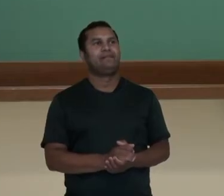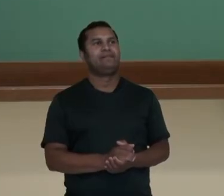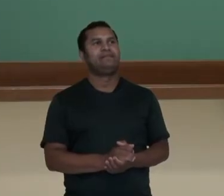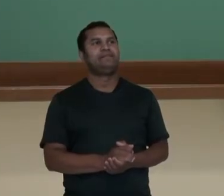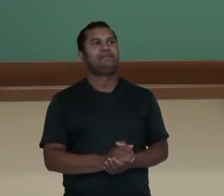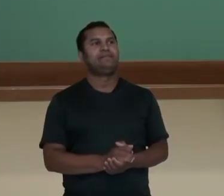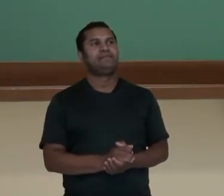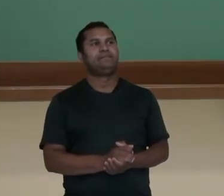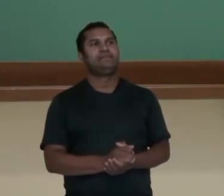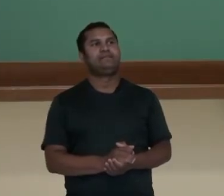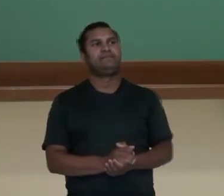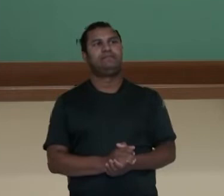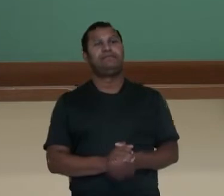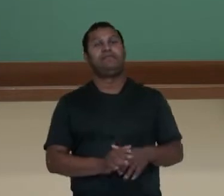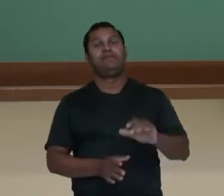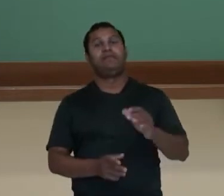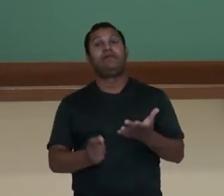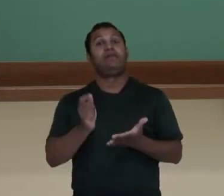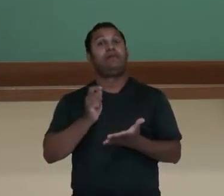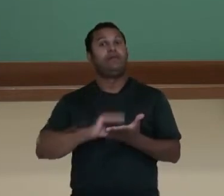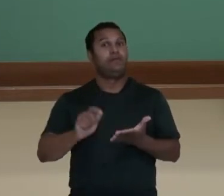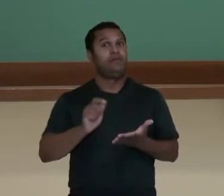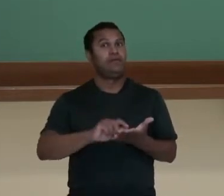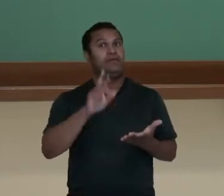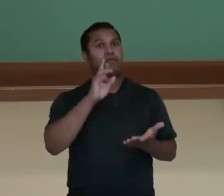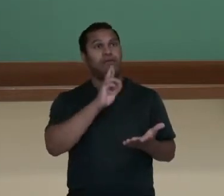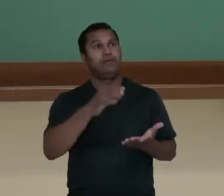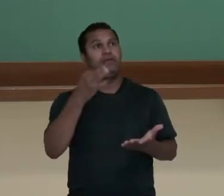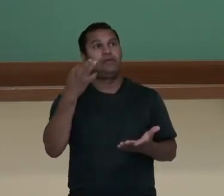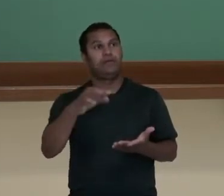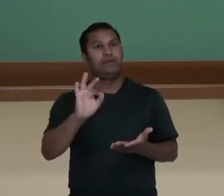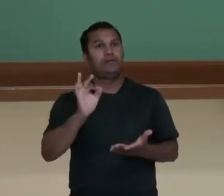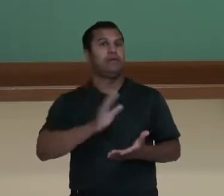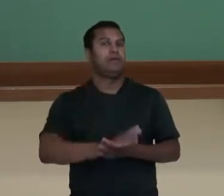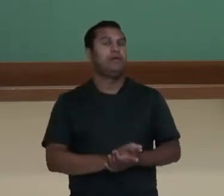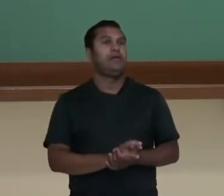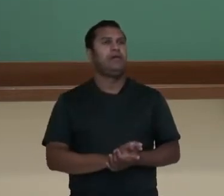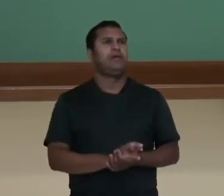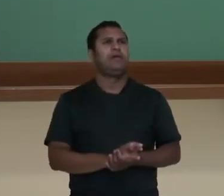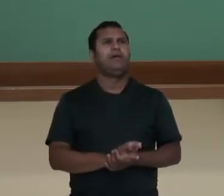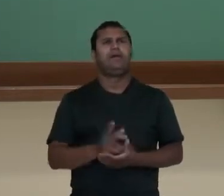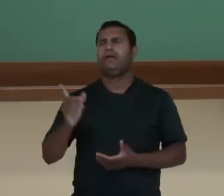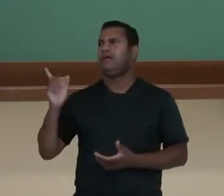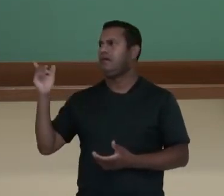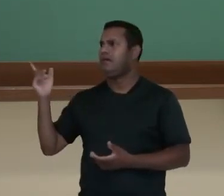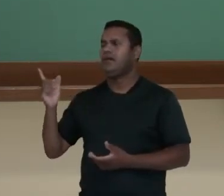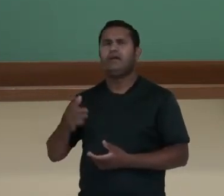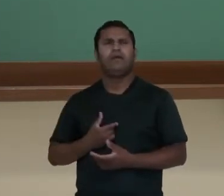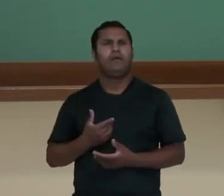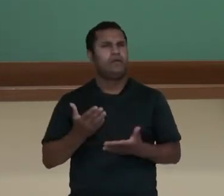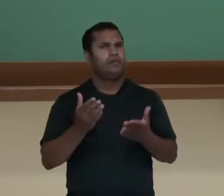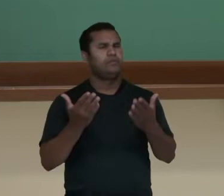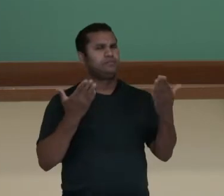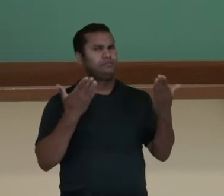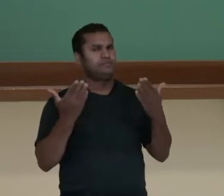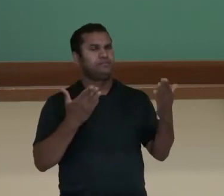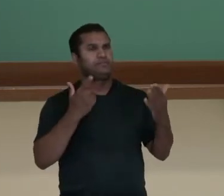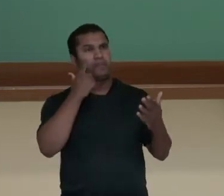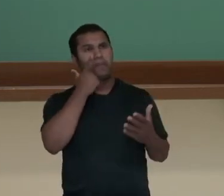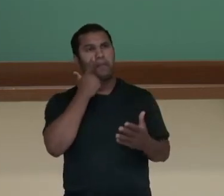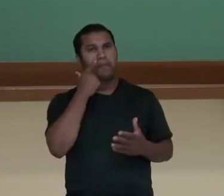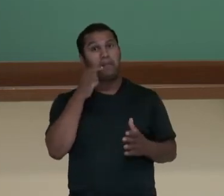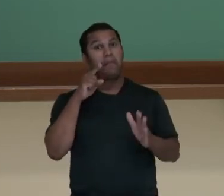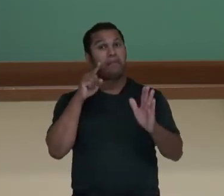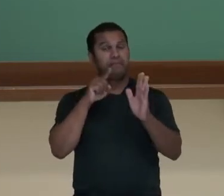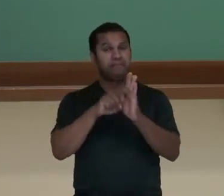Pessoal, vamos corrigir. Nós temos um texto bem interessante, esse texto, e daí ele diz ali, né? Com base no texto, é possível afirmar que os